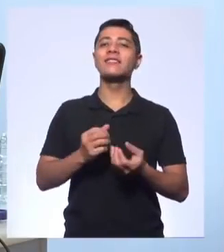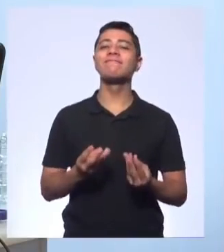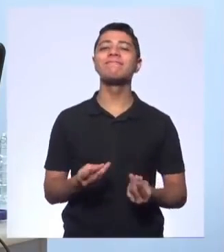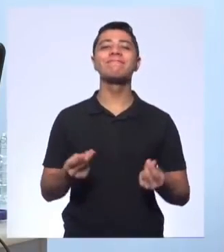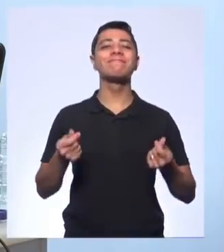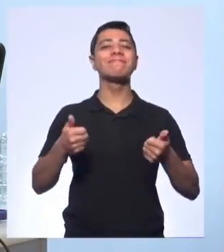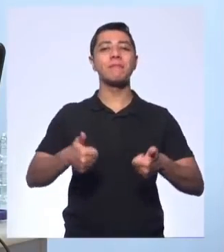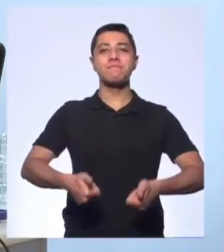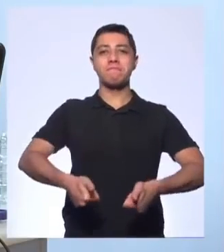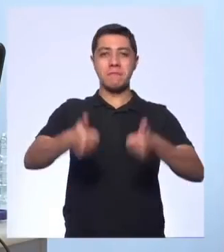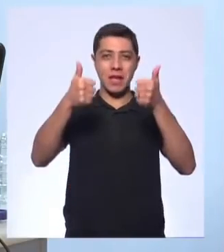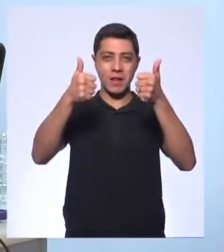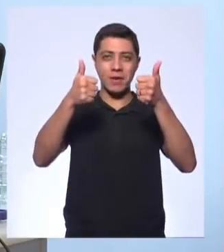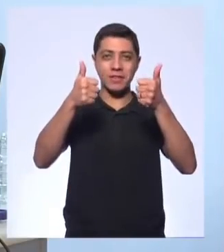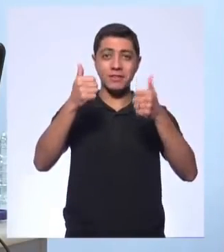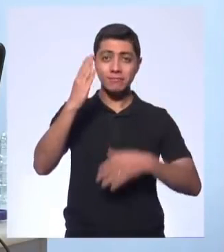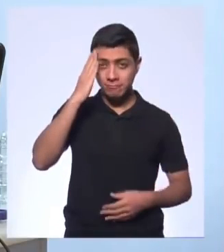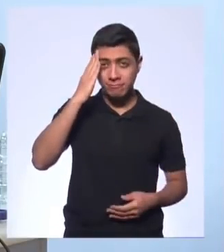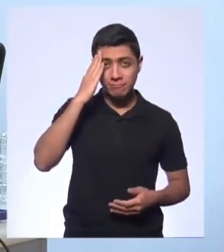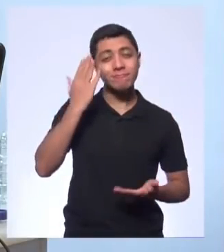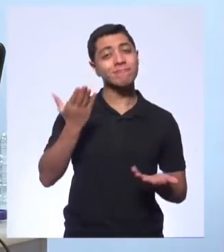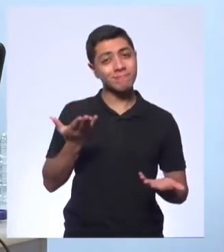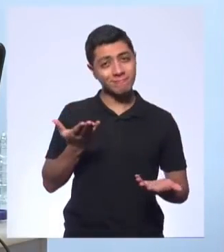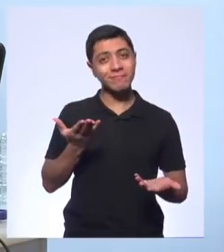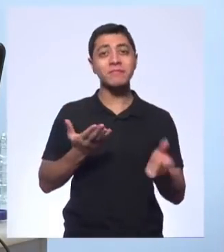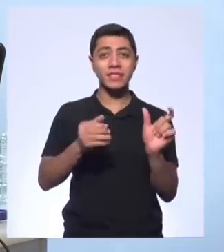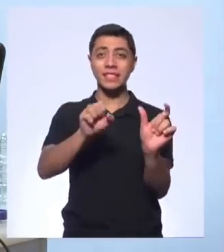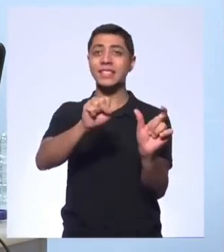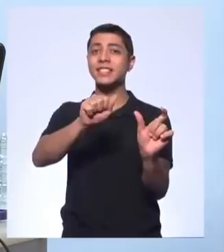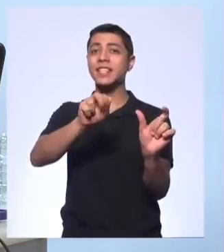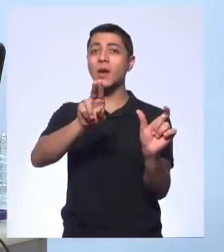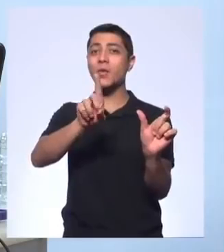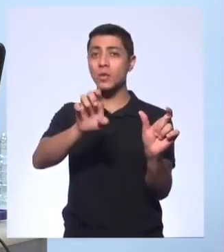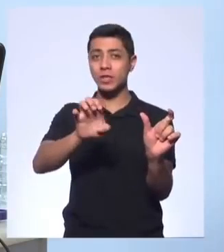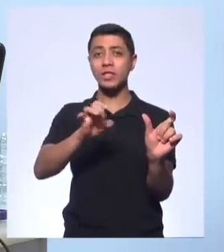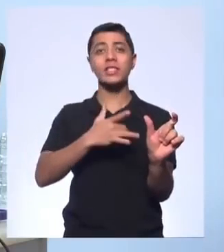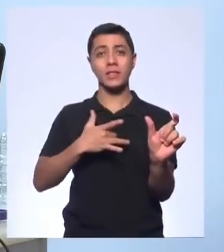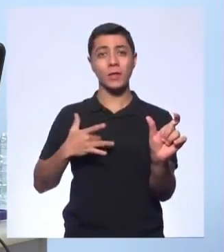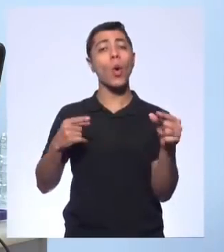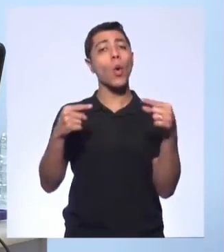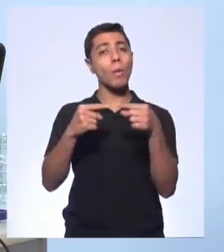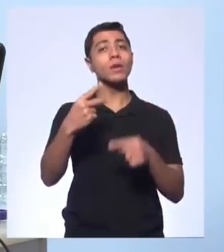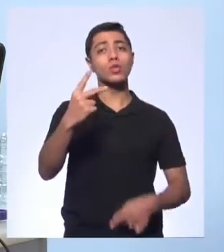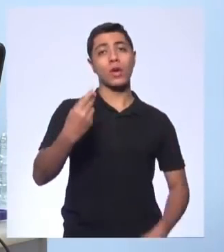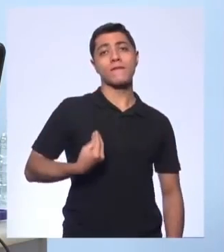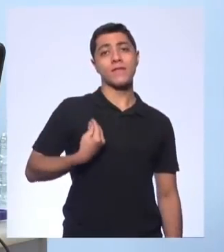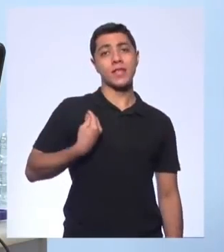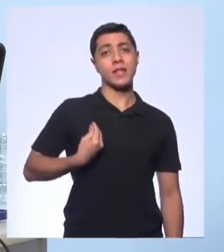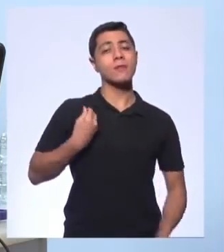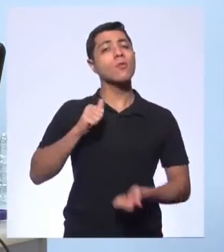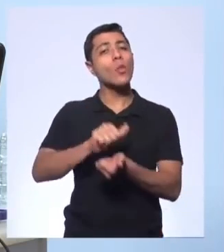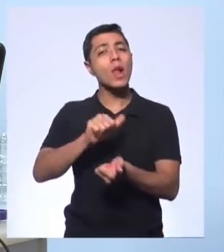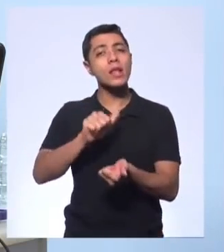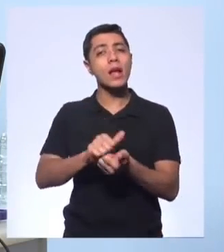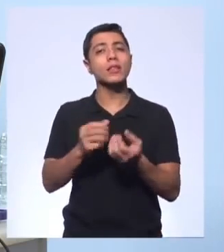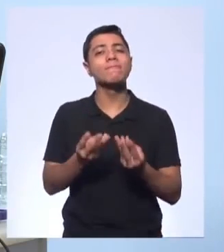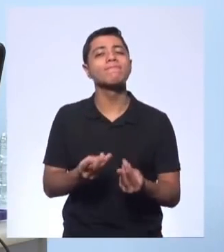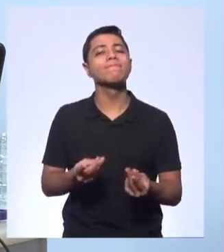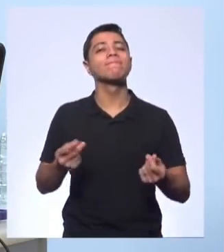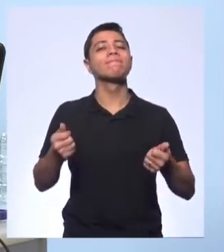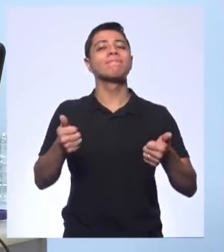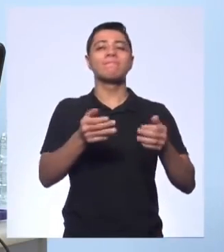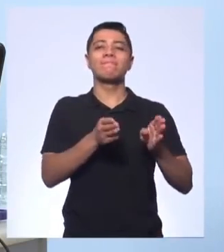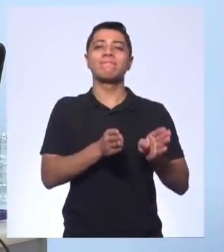em saúde, a gente está relacionando a qualidade de vida que o indivíduo tem. Então, todas essas